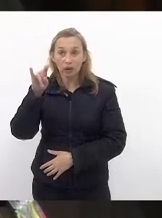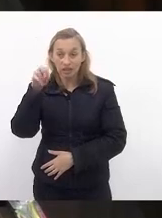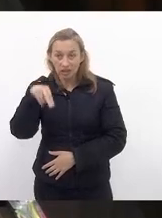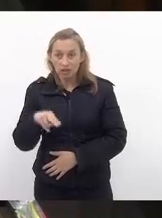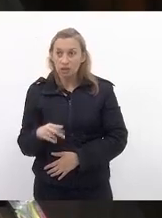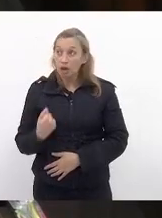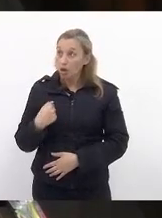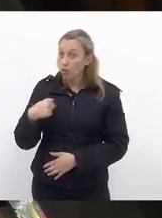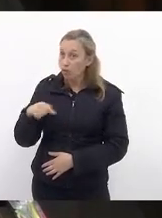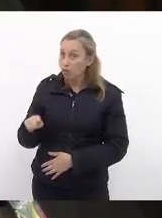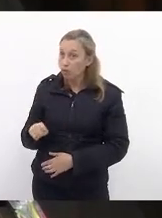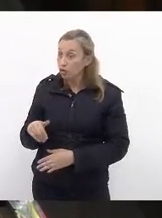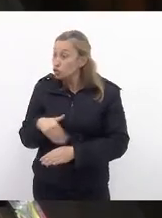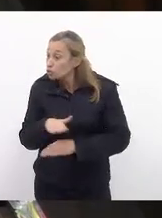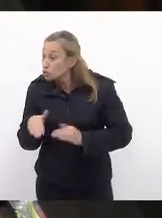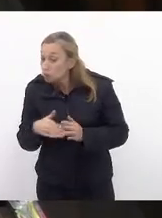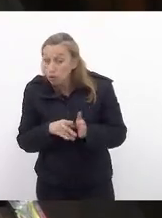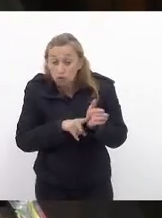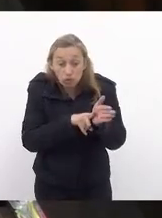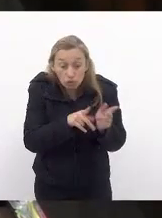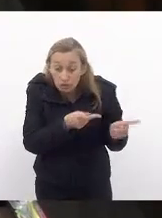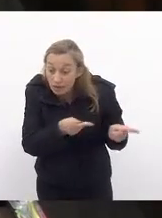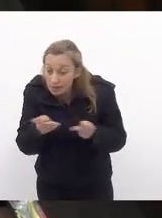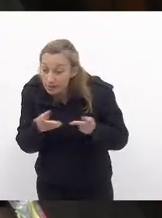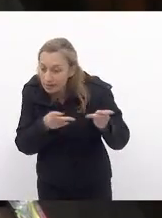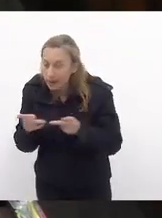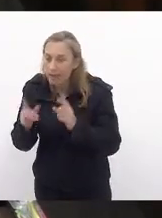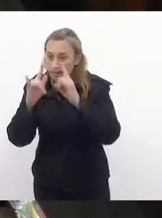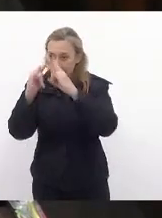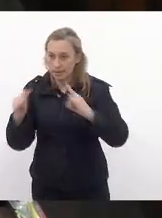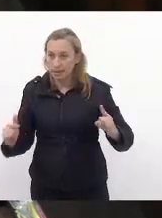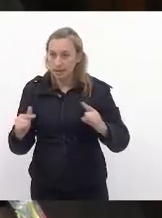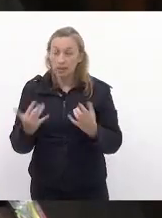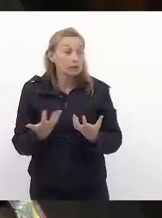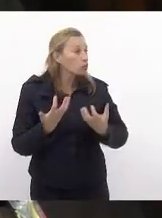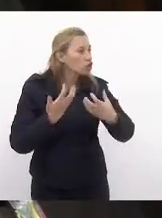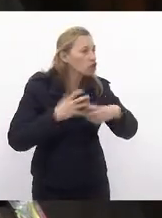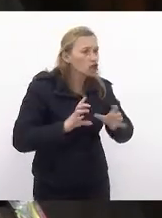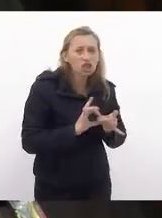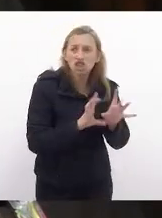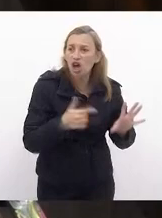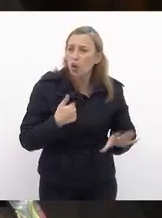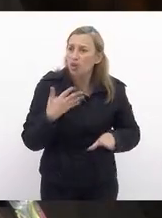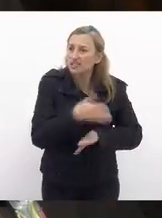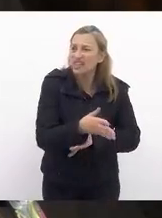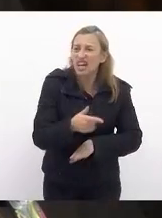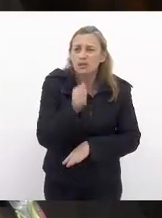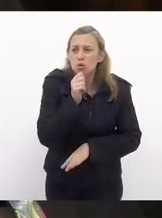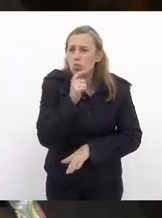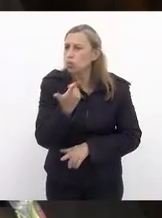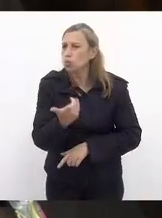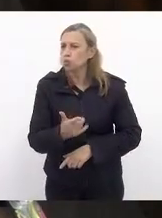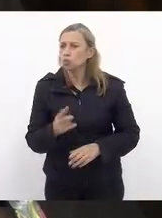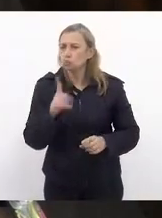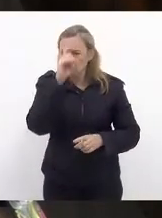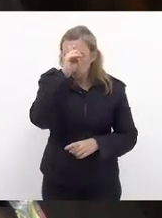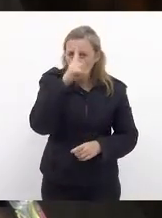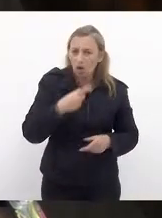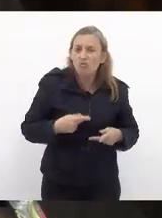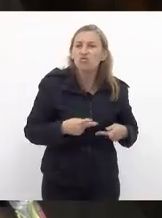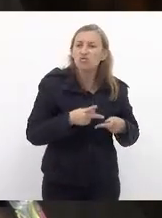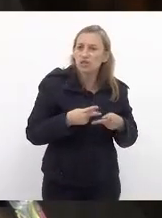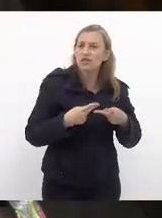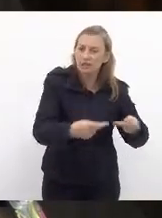eu fui em todos hospitais campanha do Estado do Rio de Janeiro não queria não queria deixar eu entrar em nenhum Hospital eu